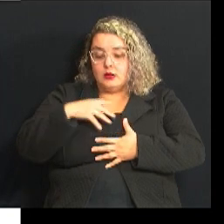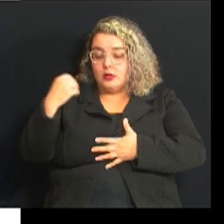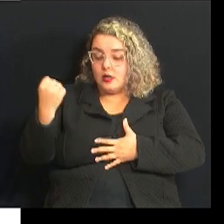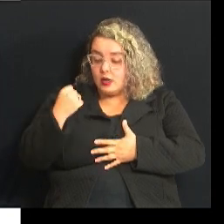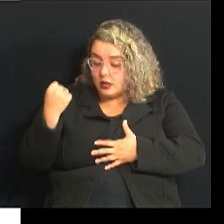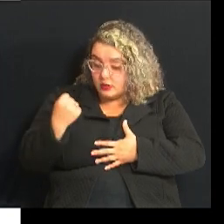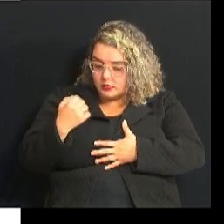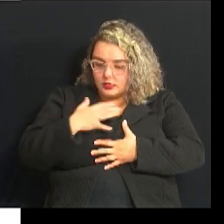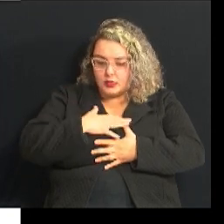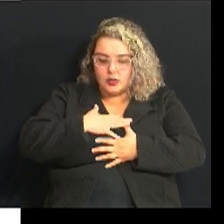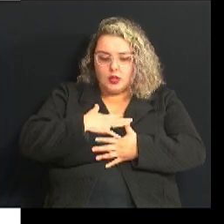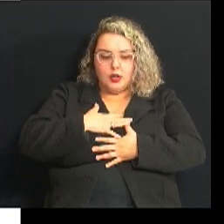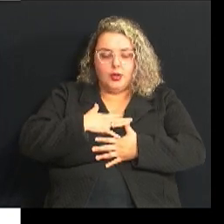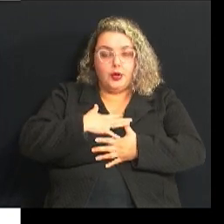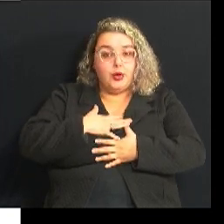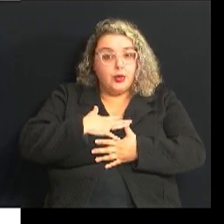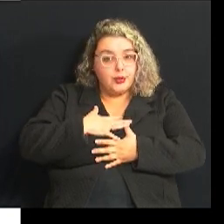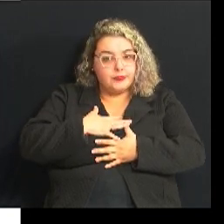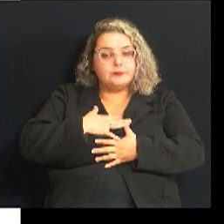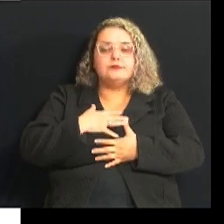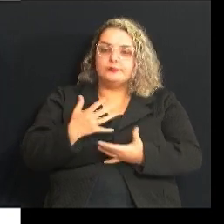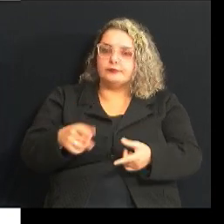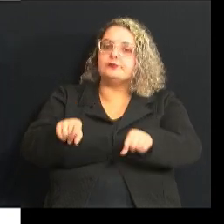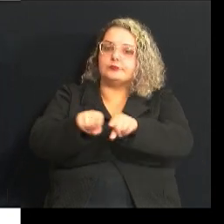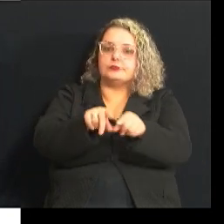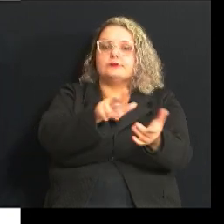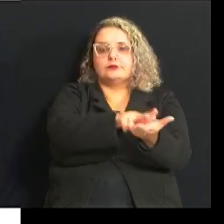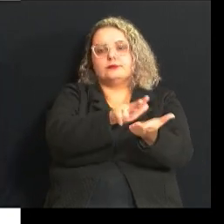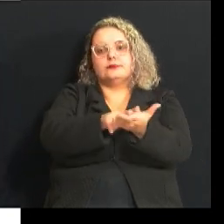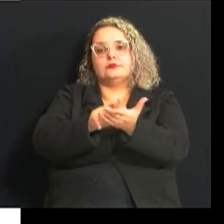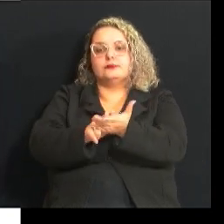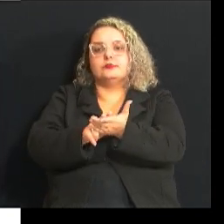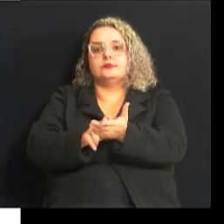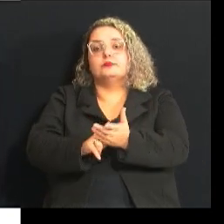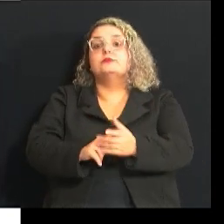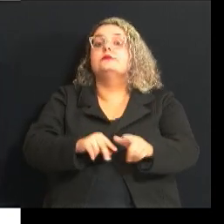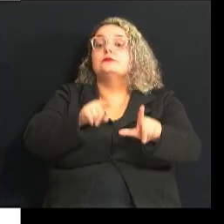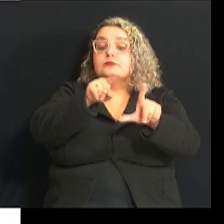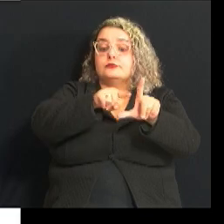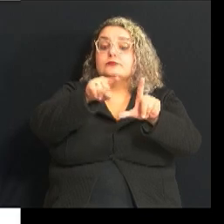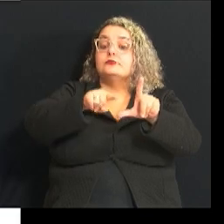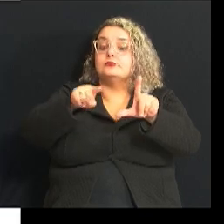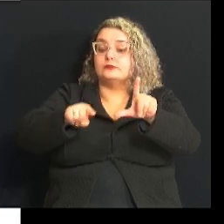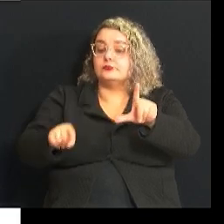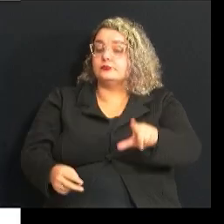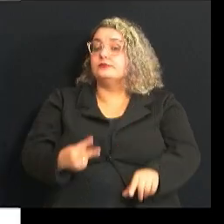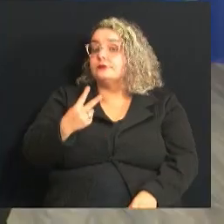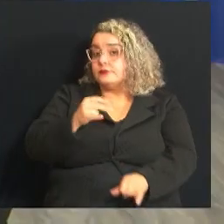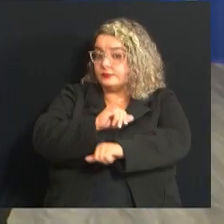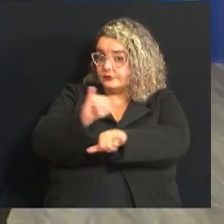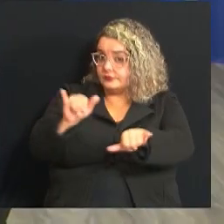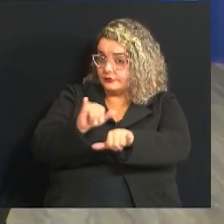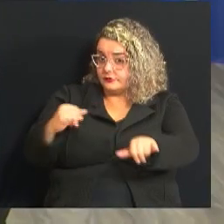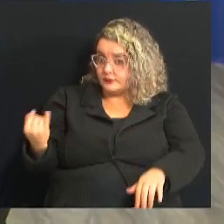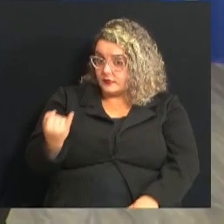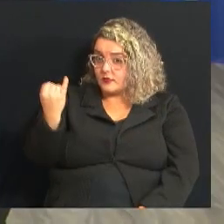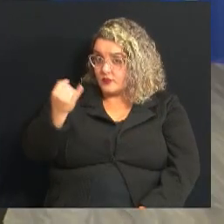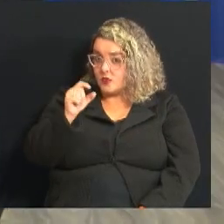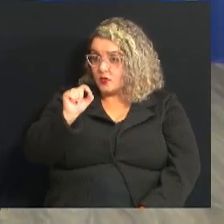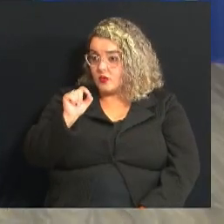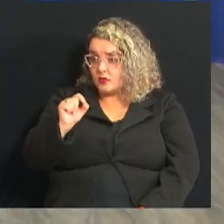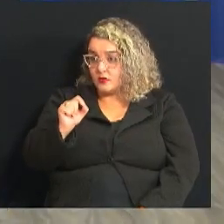percebe que também as internações vêm sofrendo queda. A gente está com duas campanhas importantes no que diz respeito a